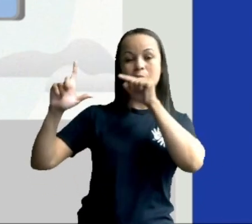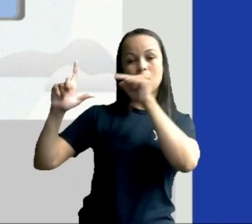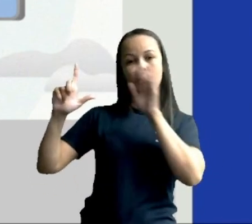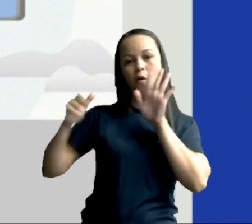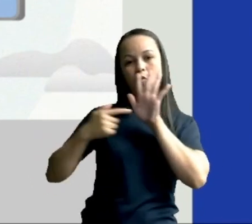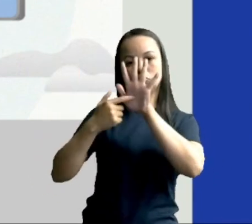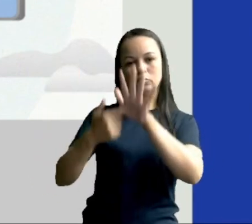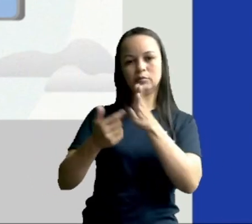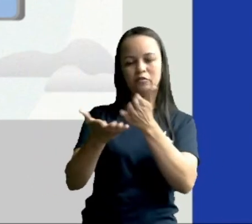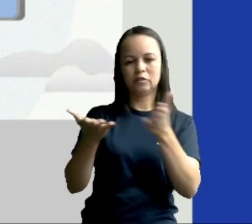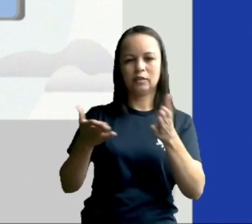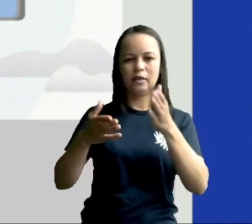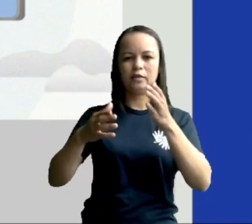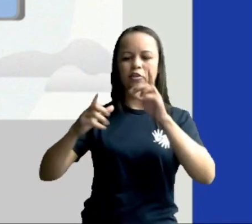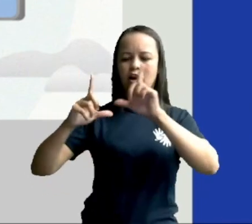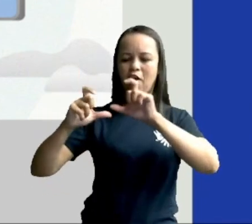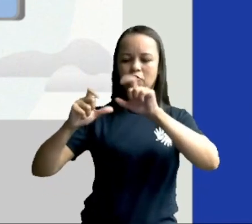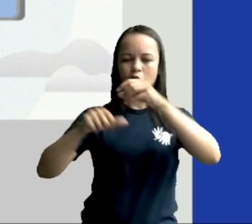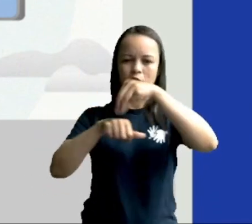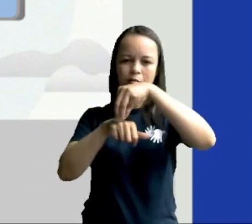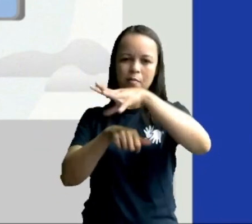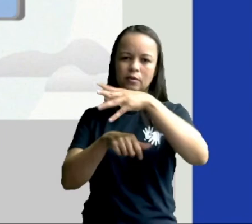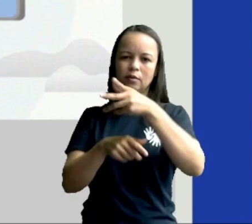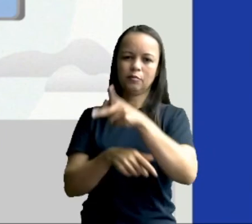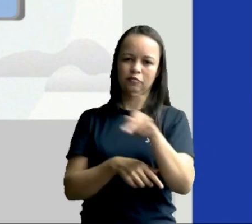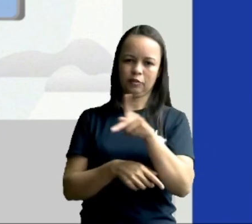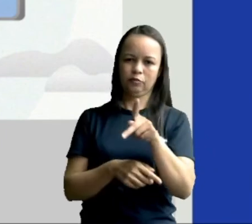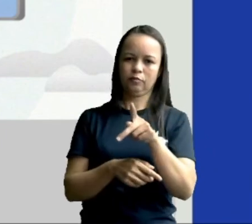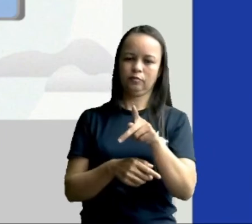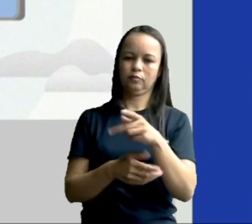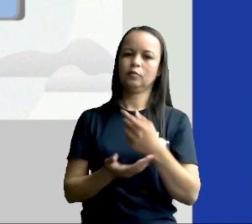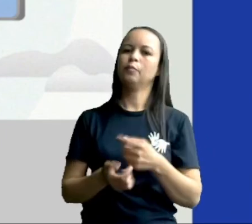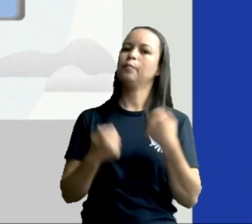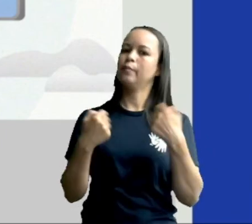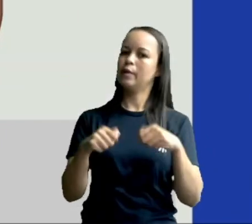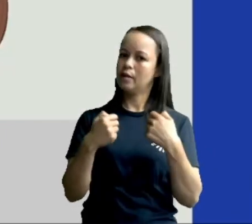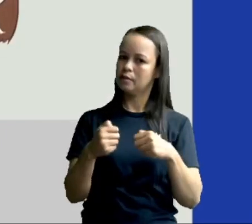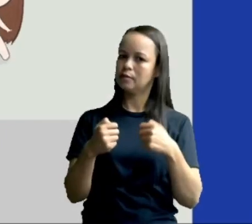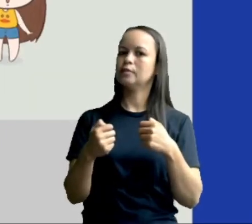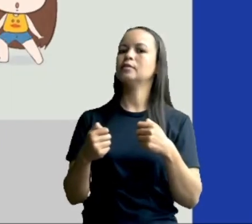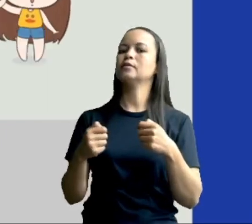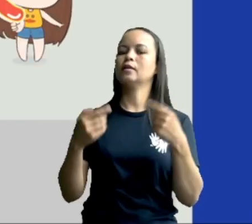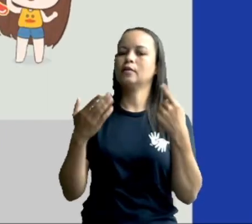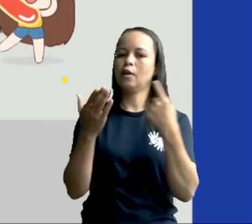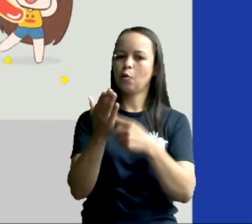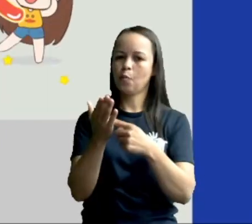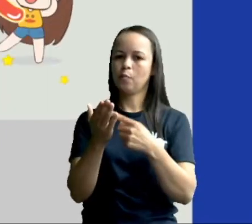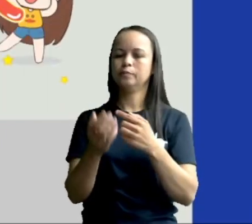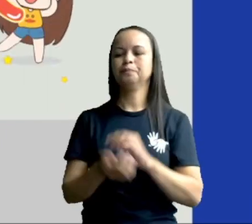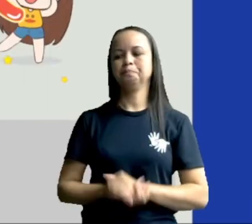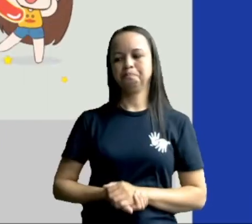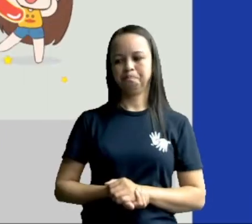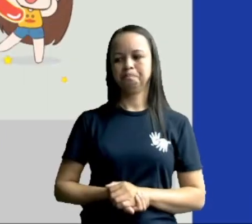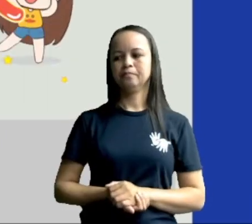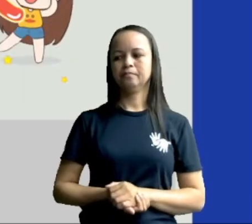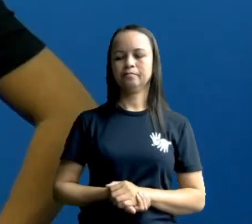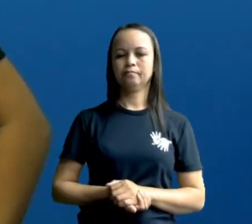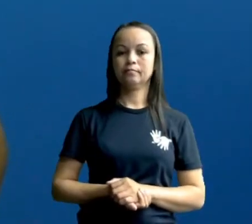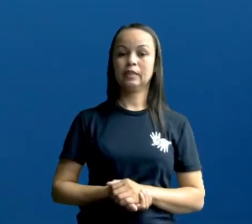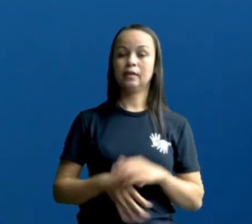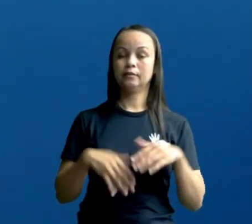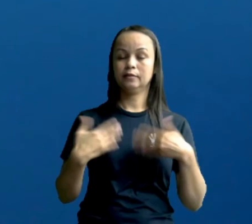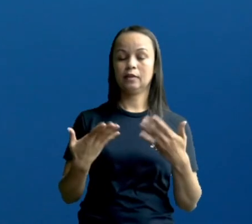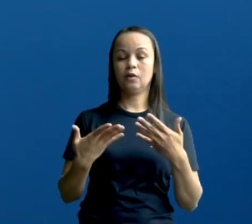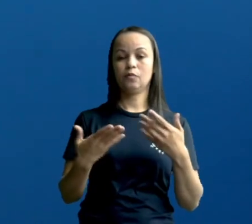o teu professor, tá bom? Olha o compromisso, pessoal. Então, nossa aula de